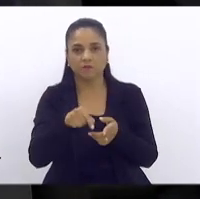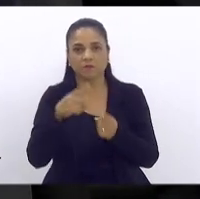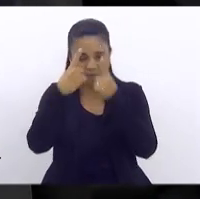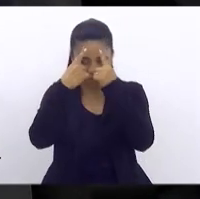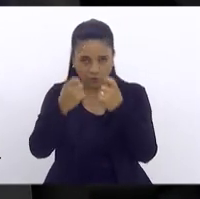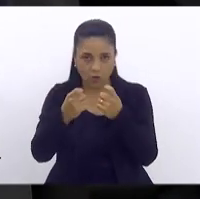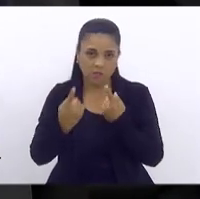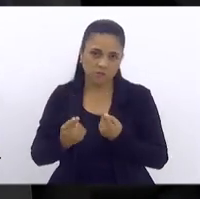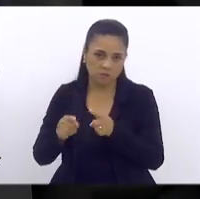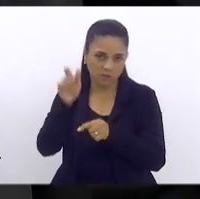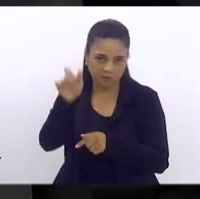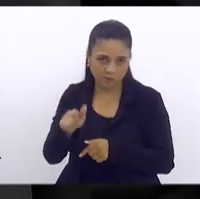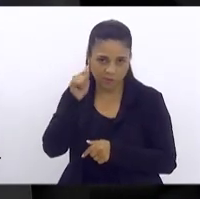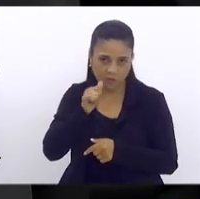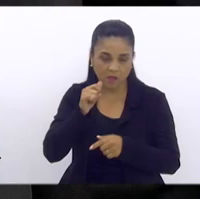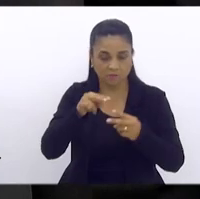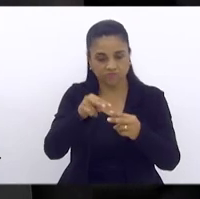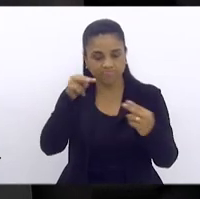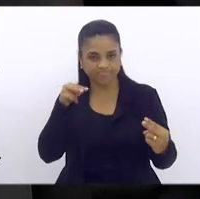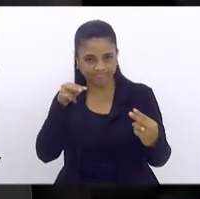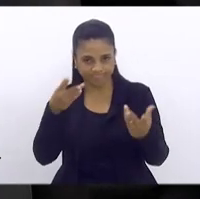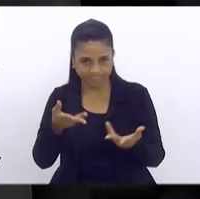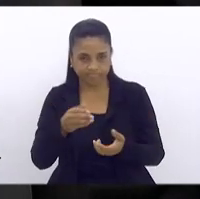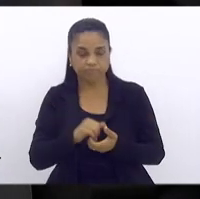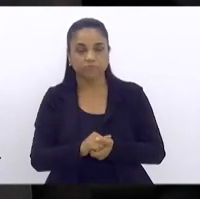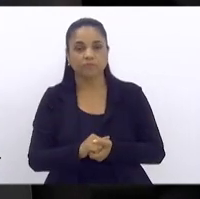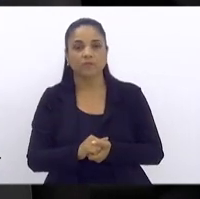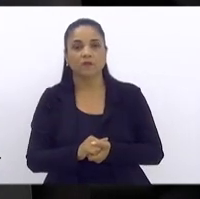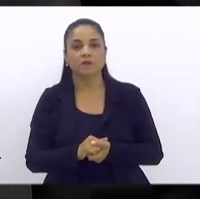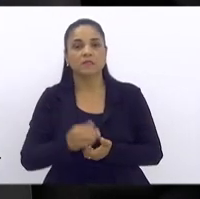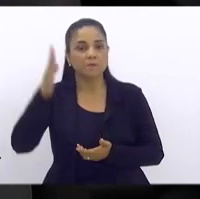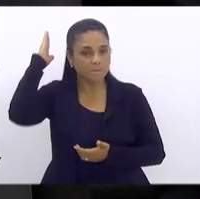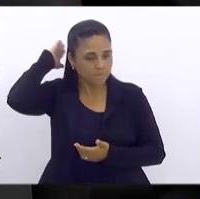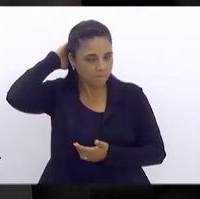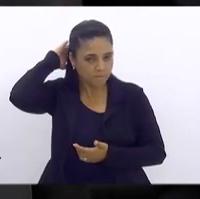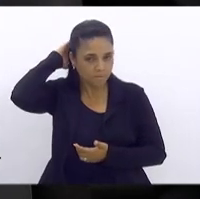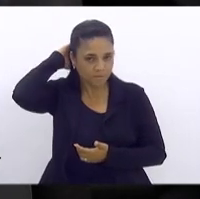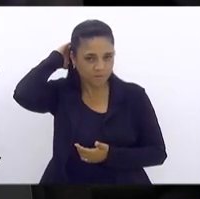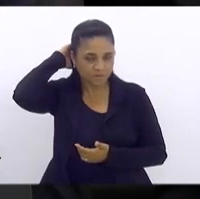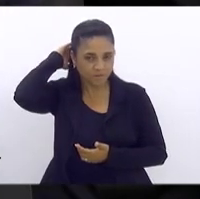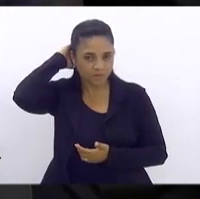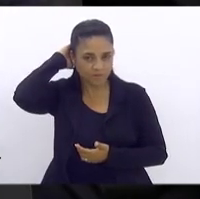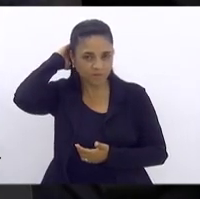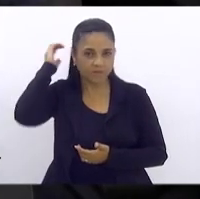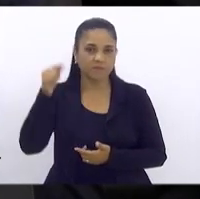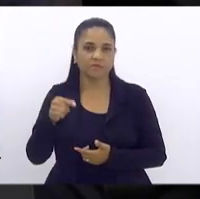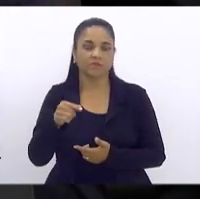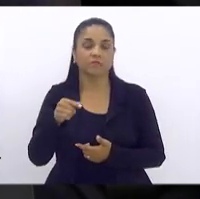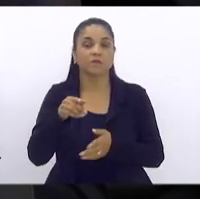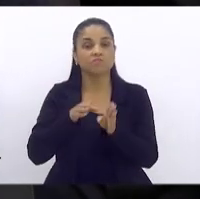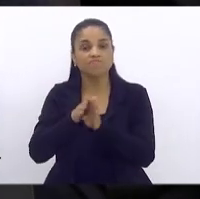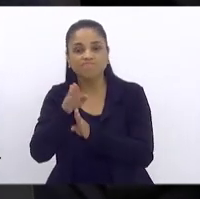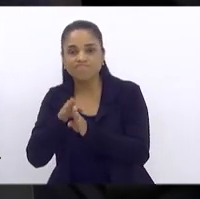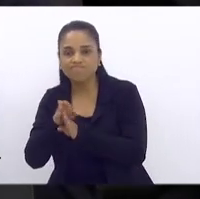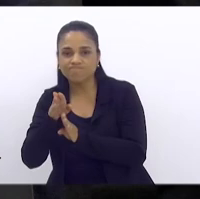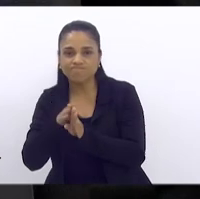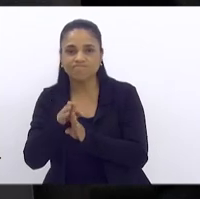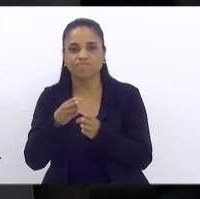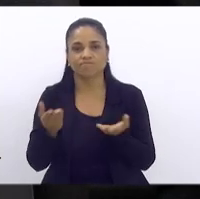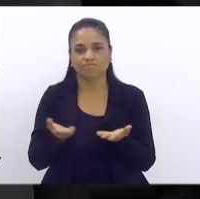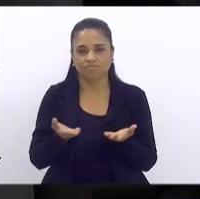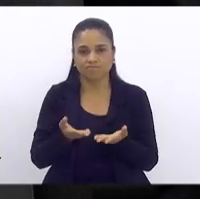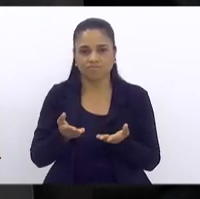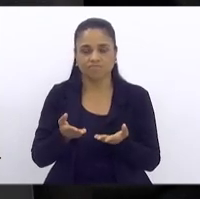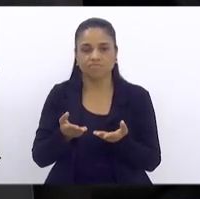violência acontece no meio virtual. E aí, por exemplo, na Paraíba, né, até dando como uma recomendação, né, a gente teve recentemente,